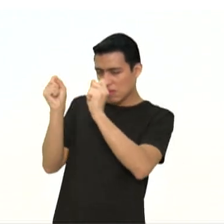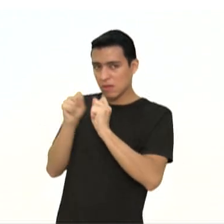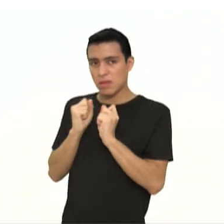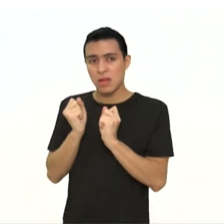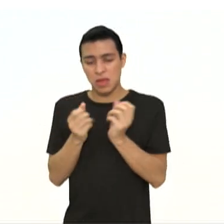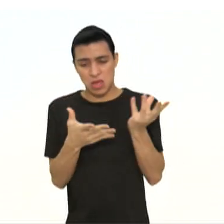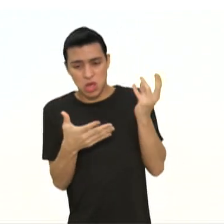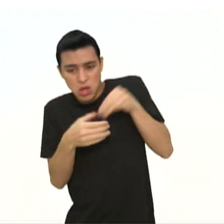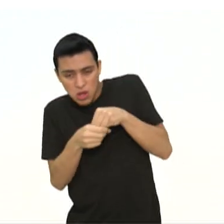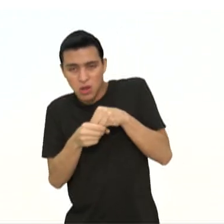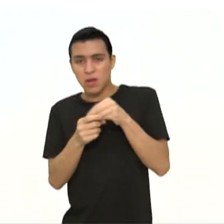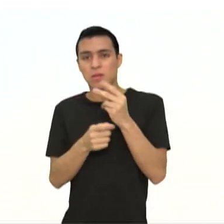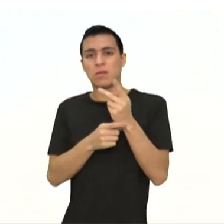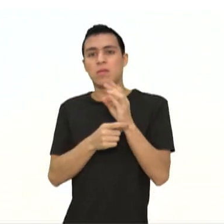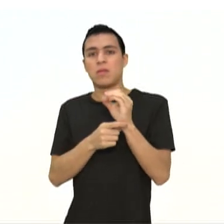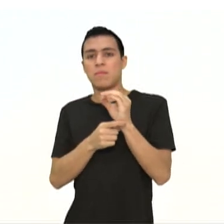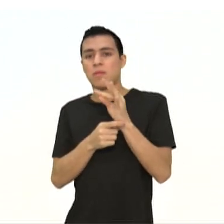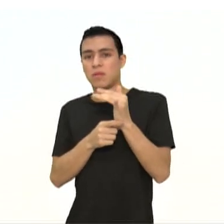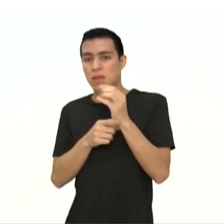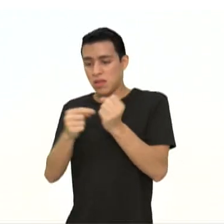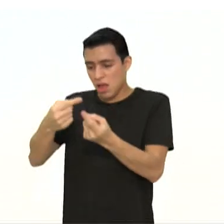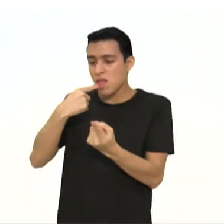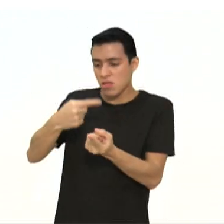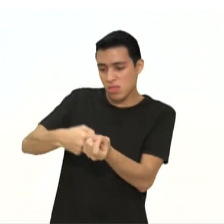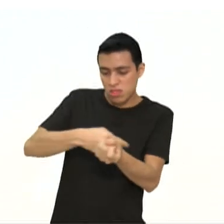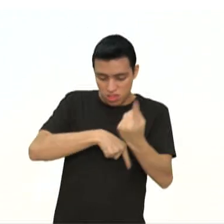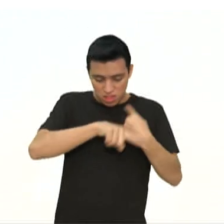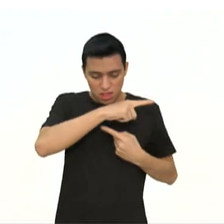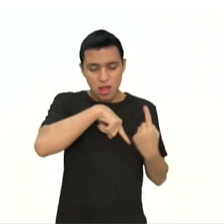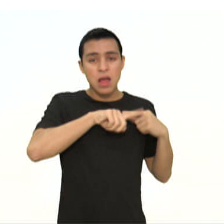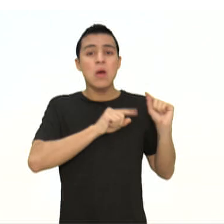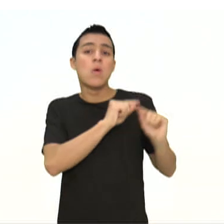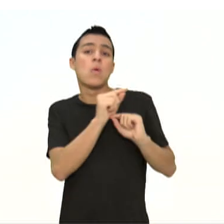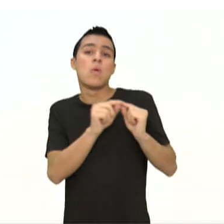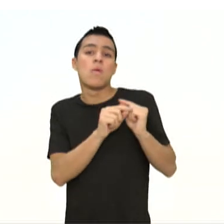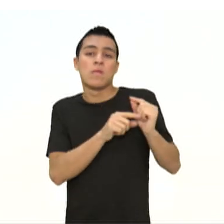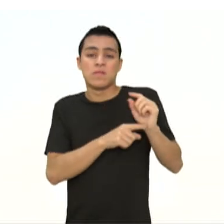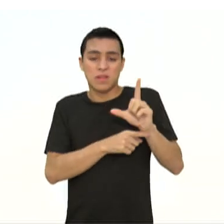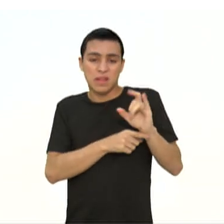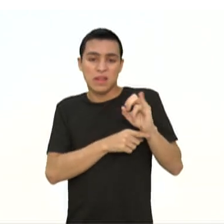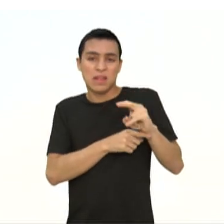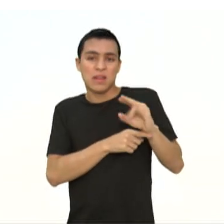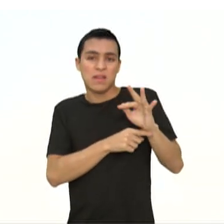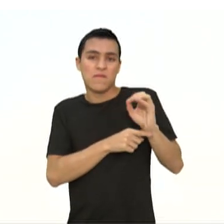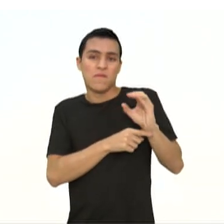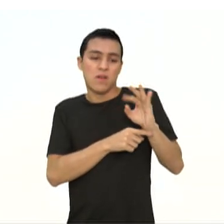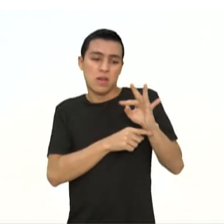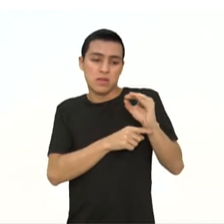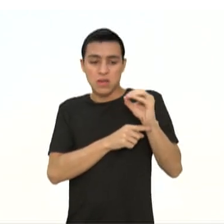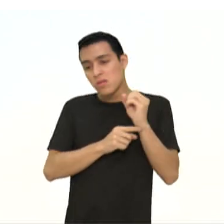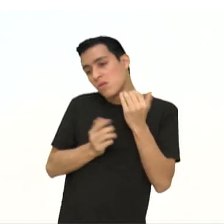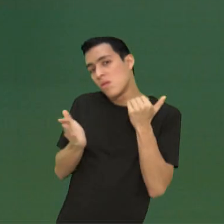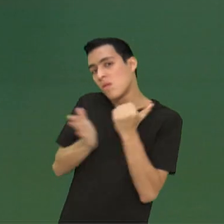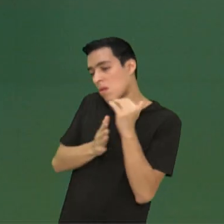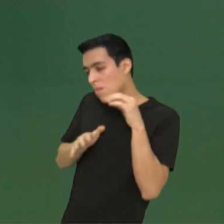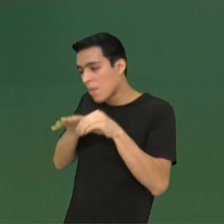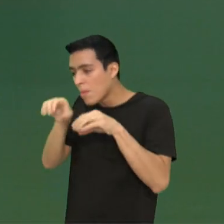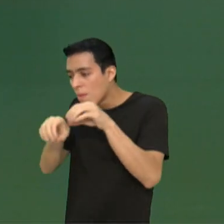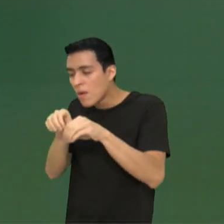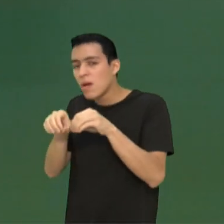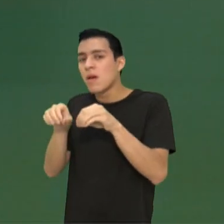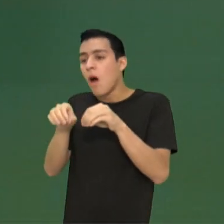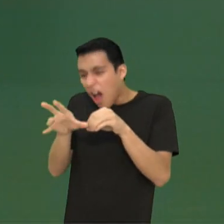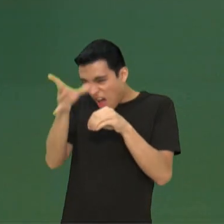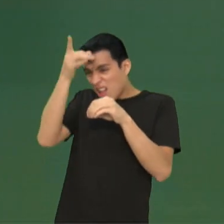coloca a proteína, solta no sangue, e daí quem que vai atuar? Os linfócitos, produzindo uma